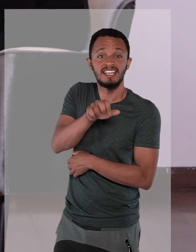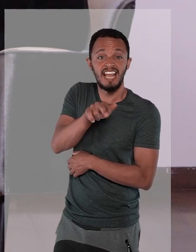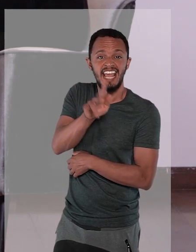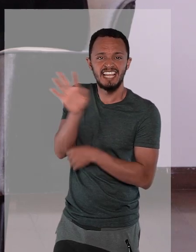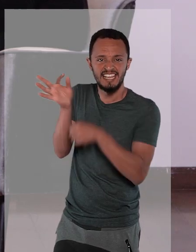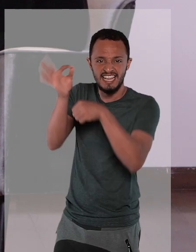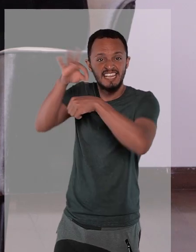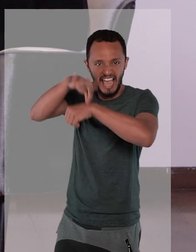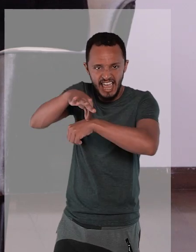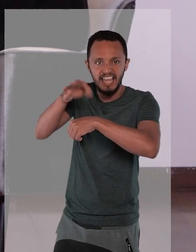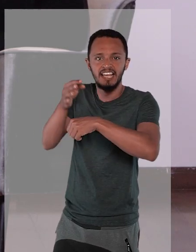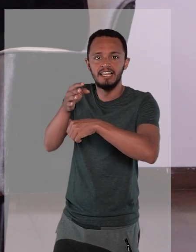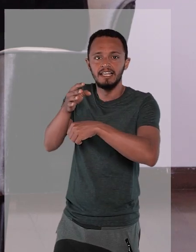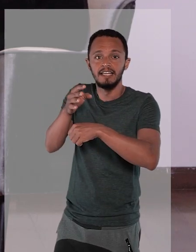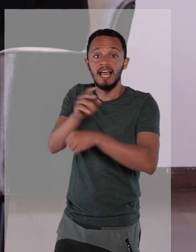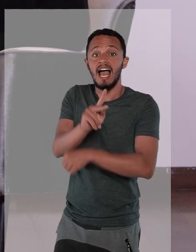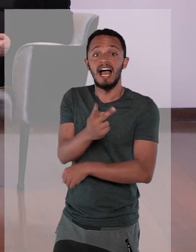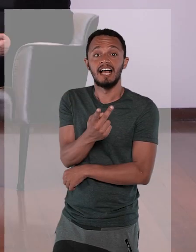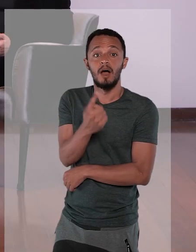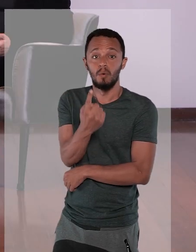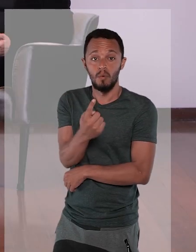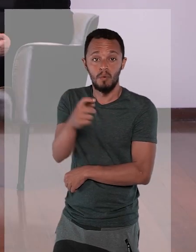febre amarela, né?